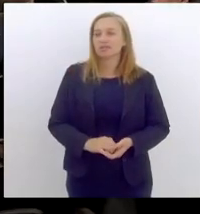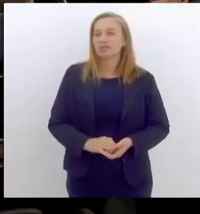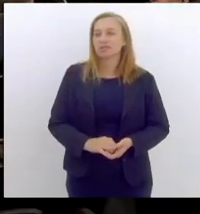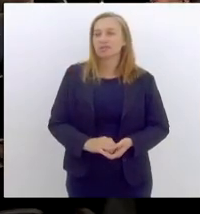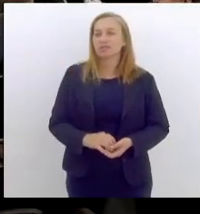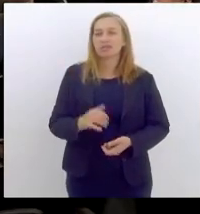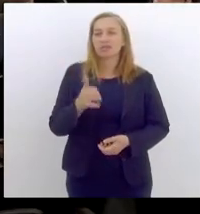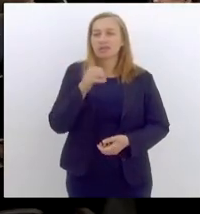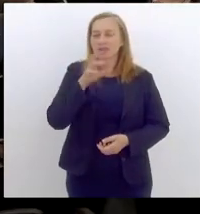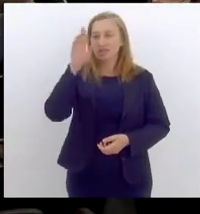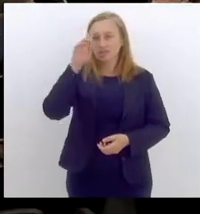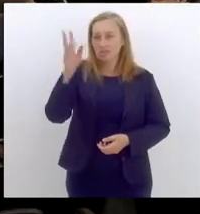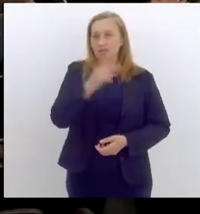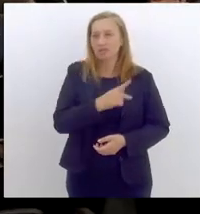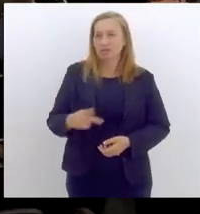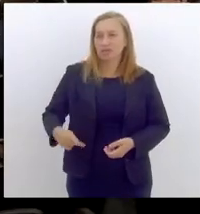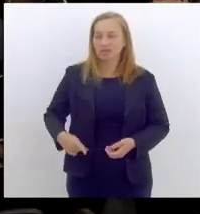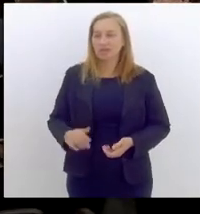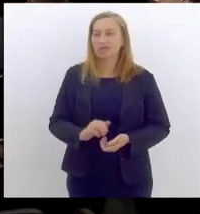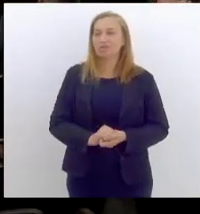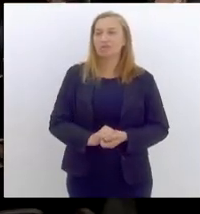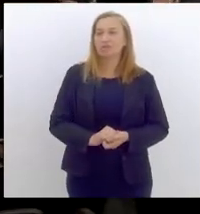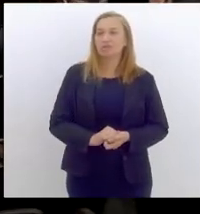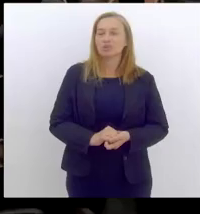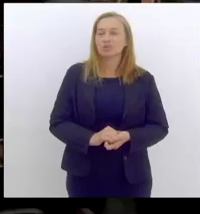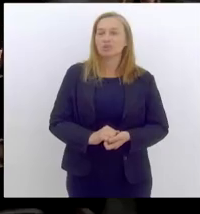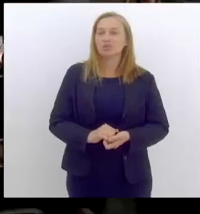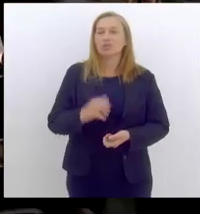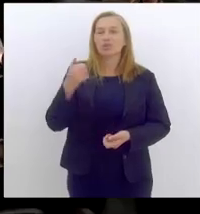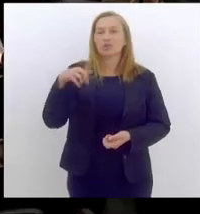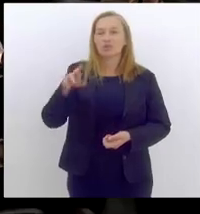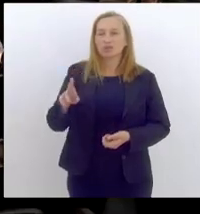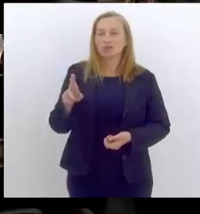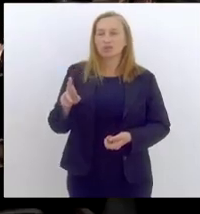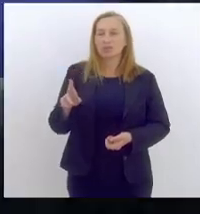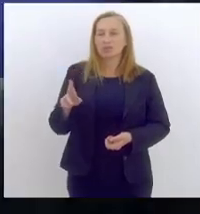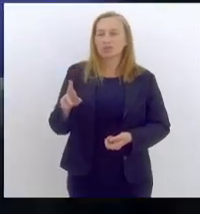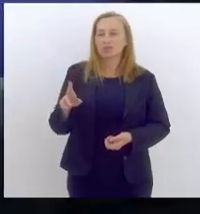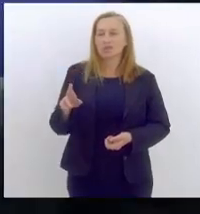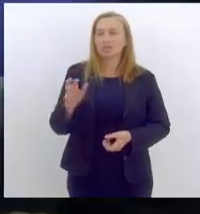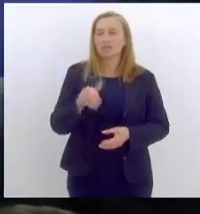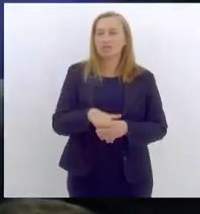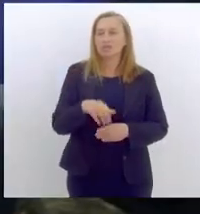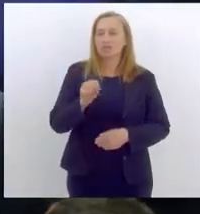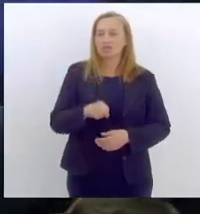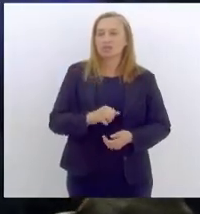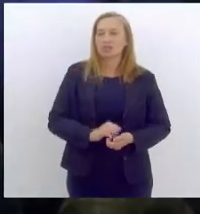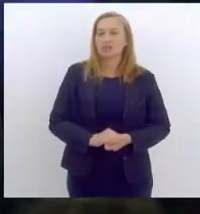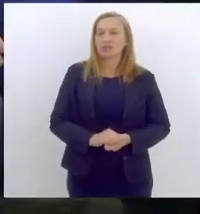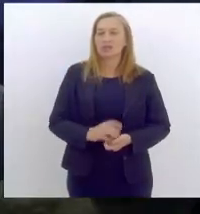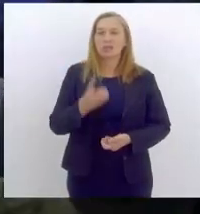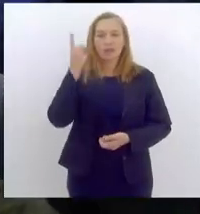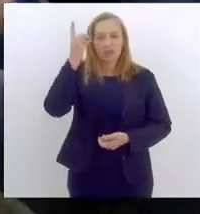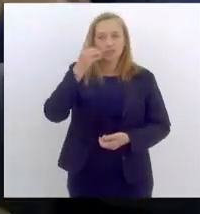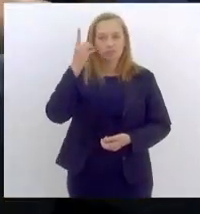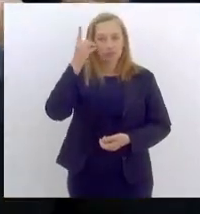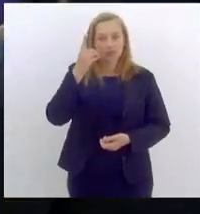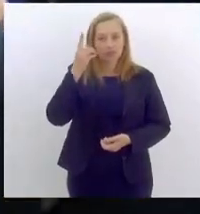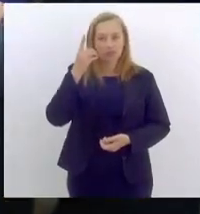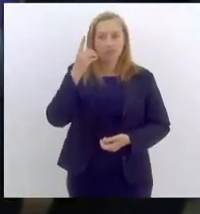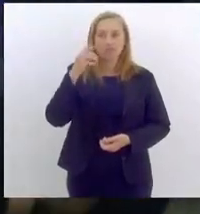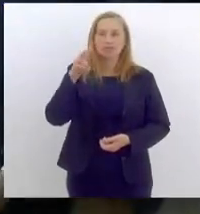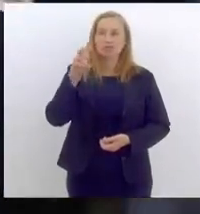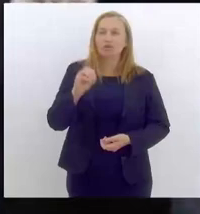Senhora Presidenta, Rodrigo Bacelar, voto sim. Deputado Valdo